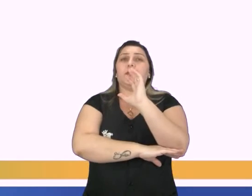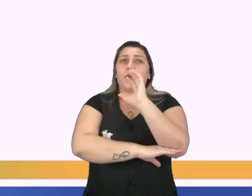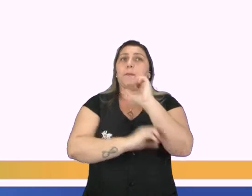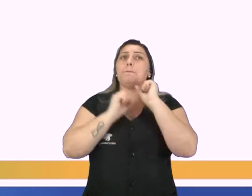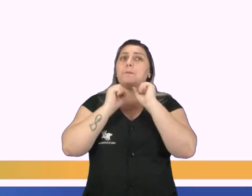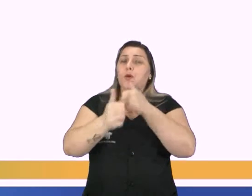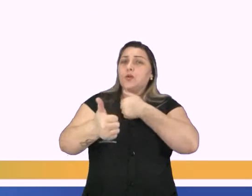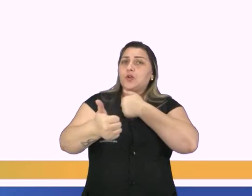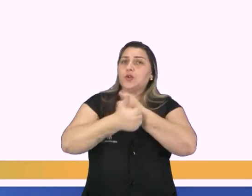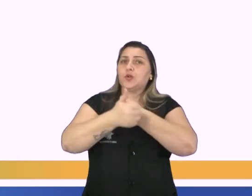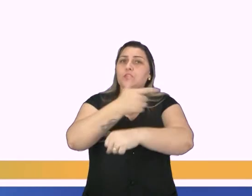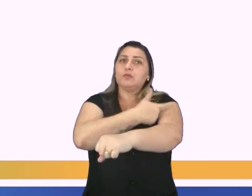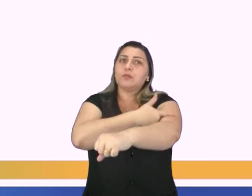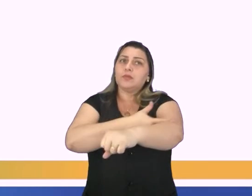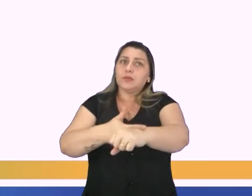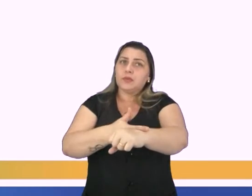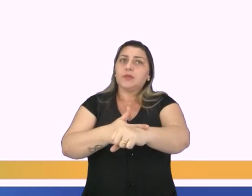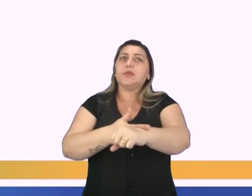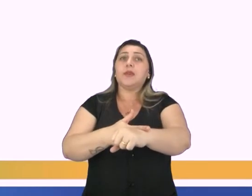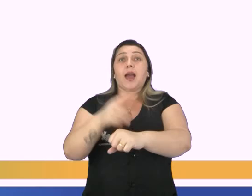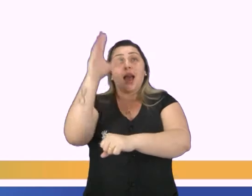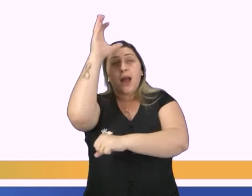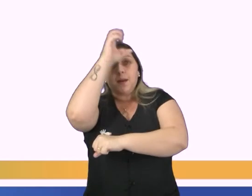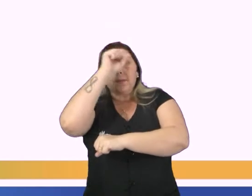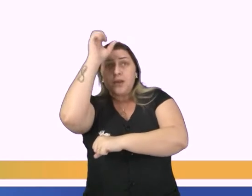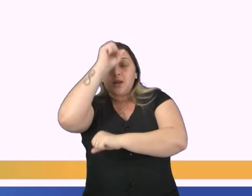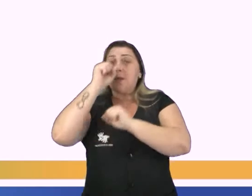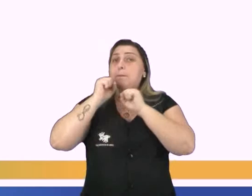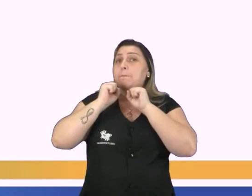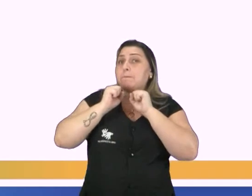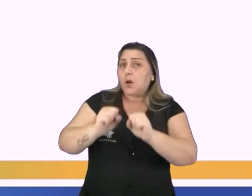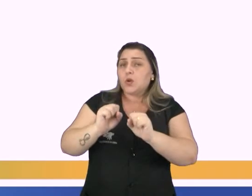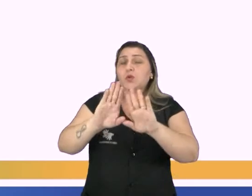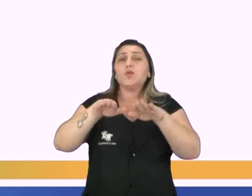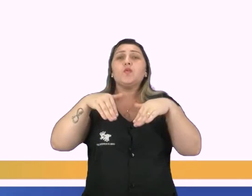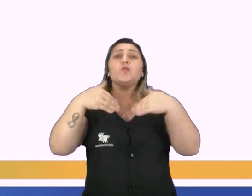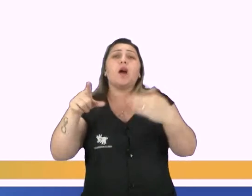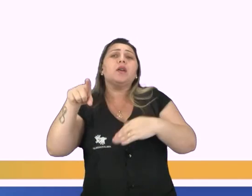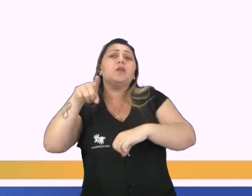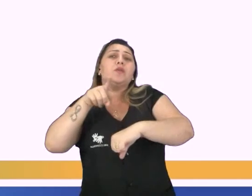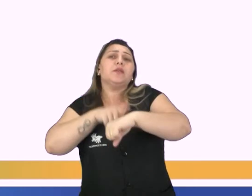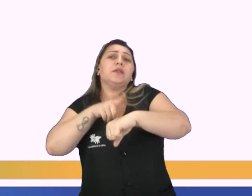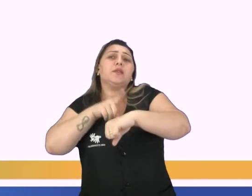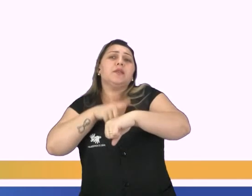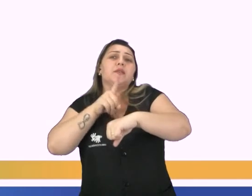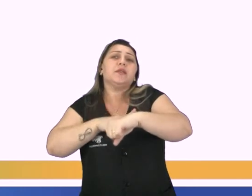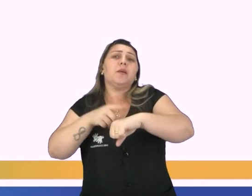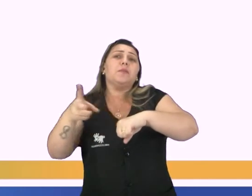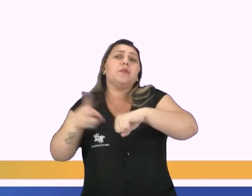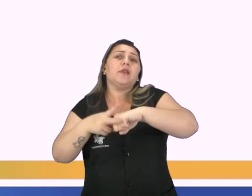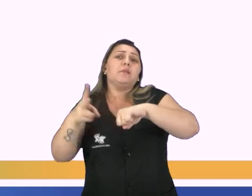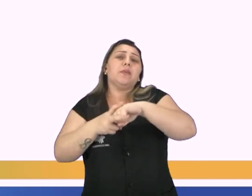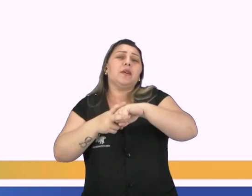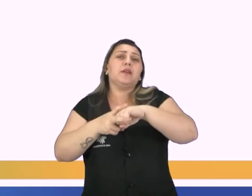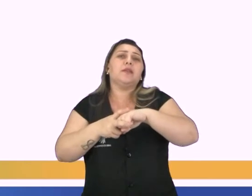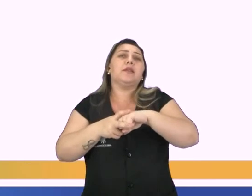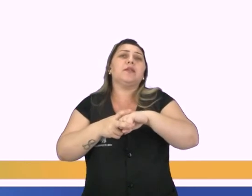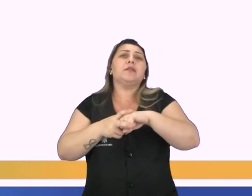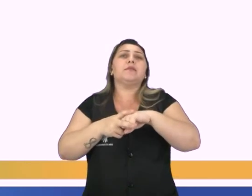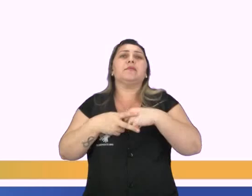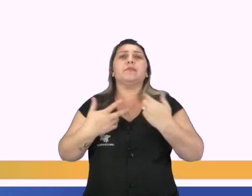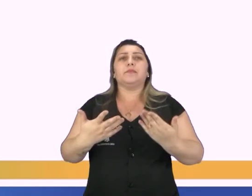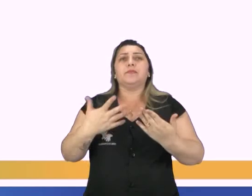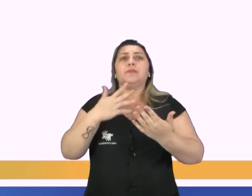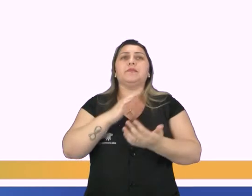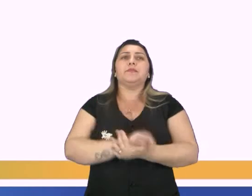podem conviver tranquilamente. Aprenderam e pode. Quais são os tempos verbais, respectivamente?